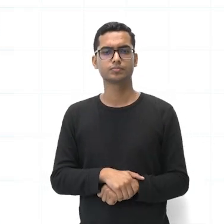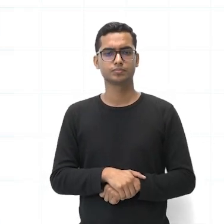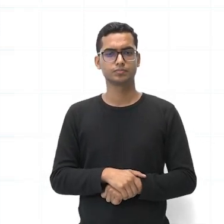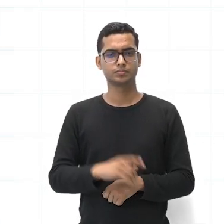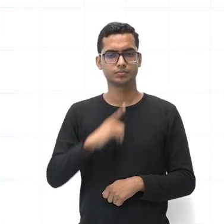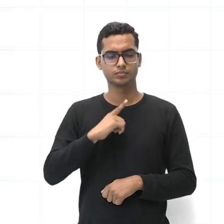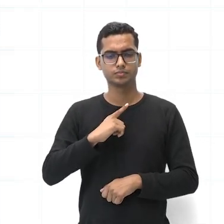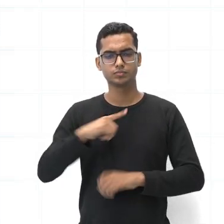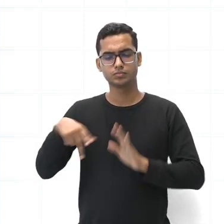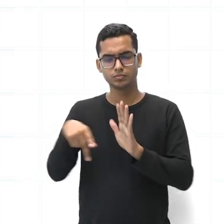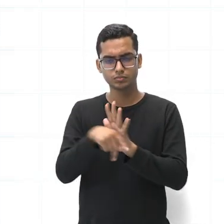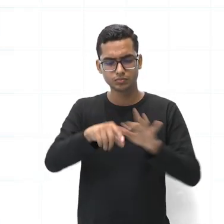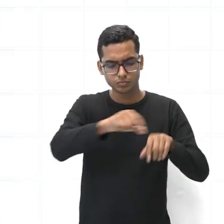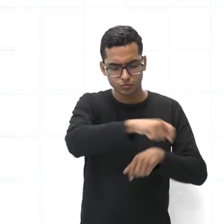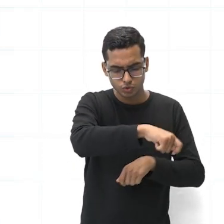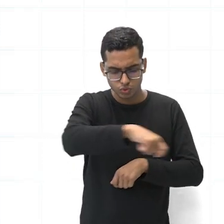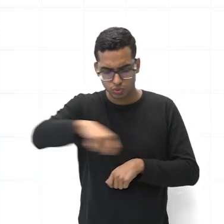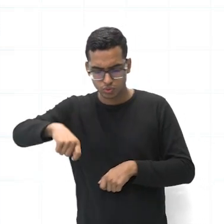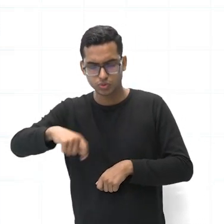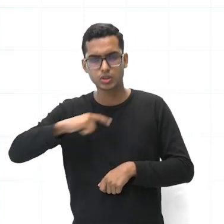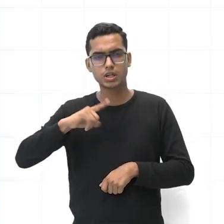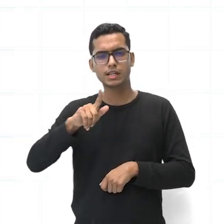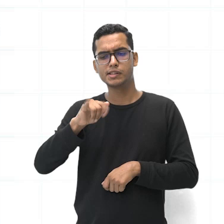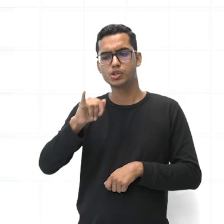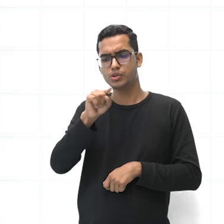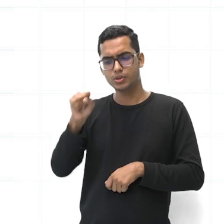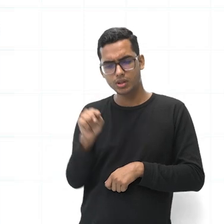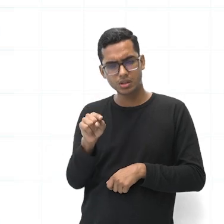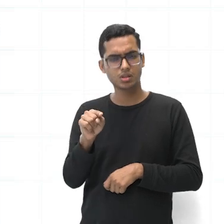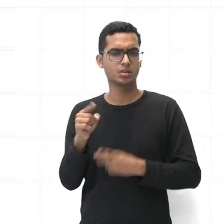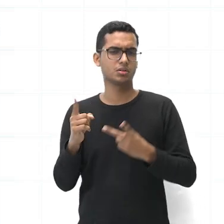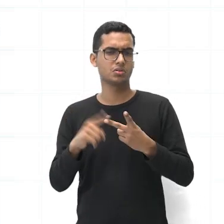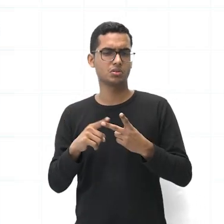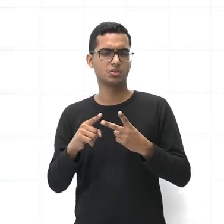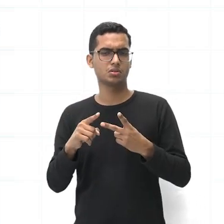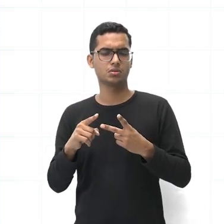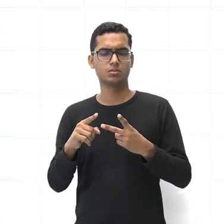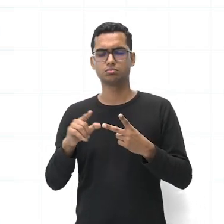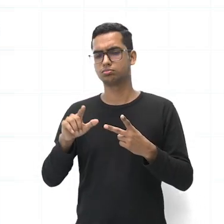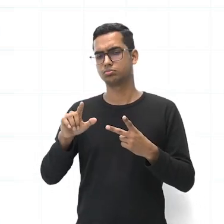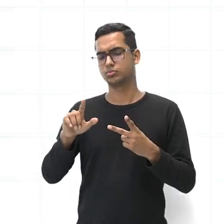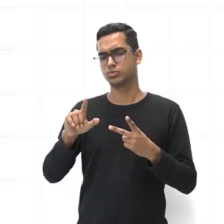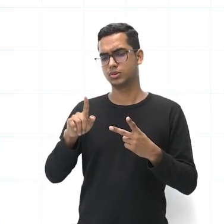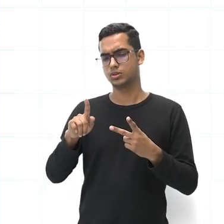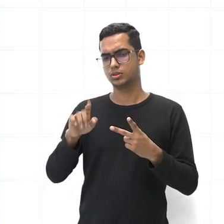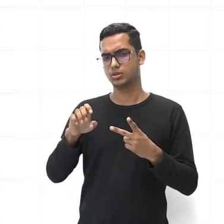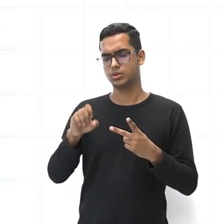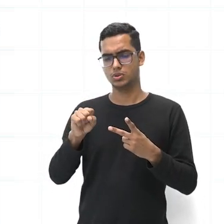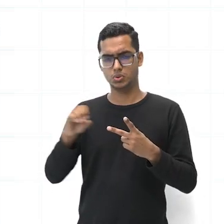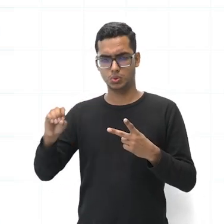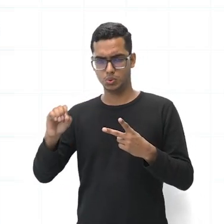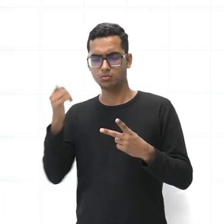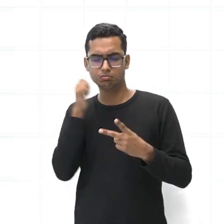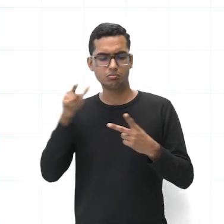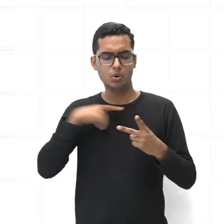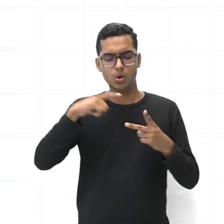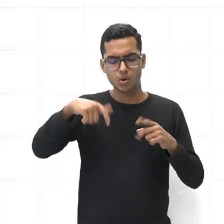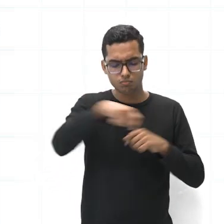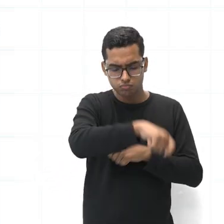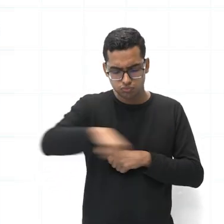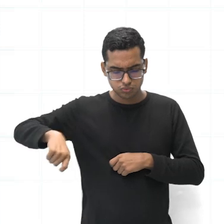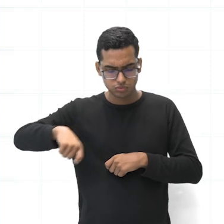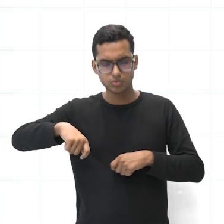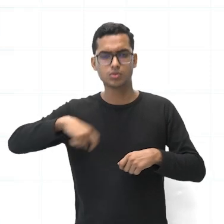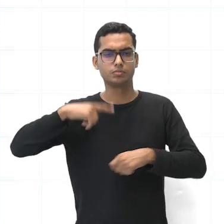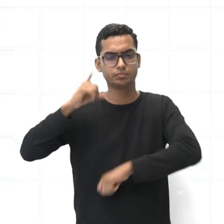com giz, com um pedaço de tijolo, gesso, que você conseguir marcar ali o chão. Depois, as bolinhas de gude